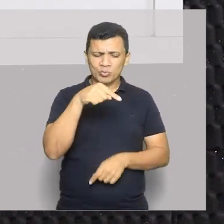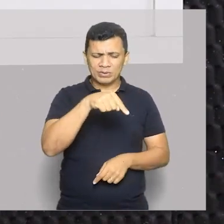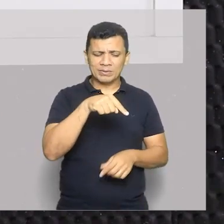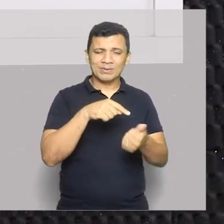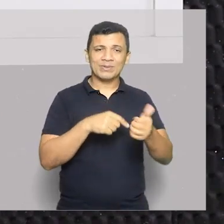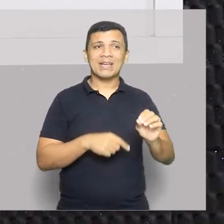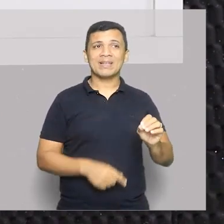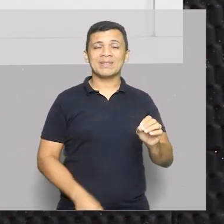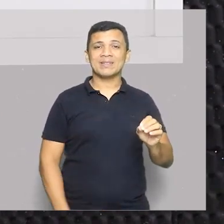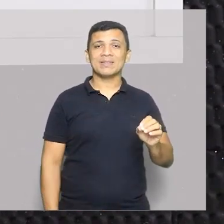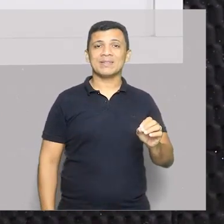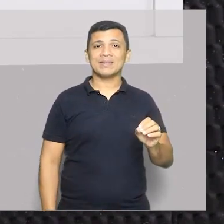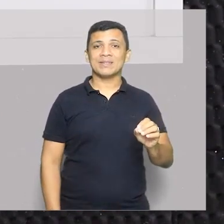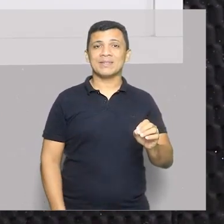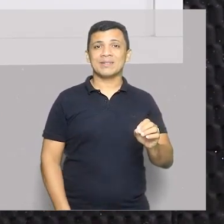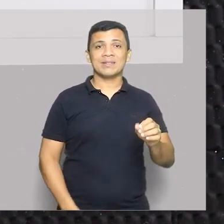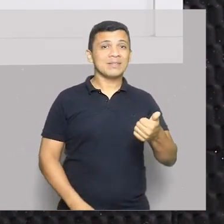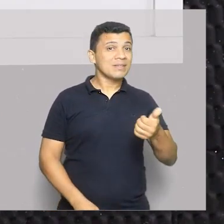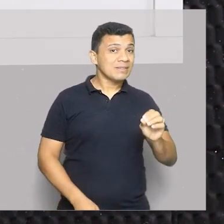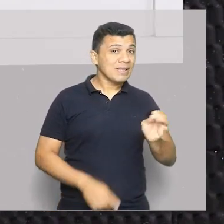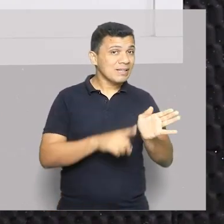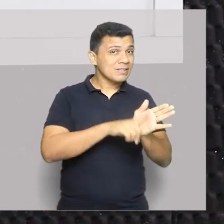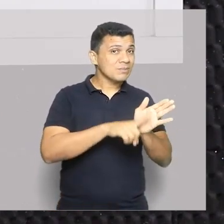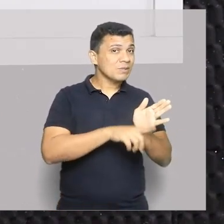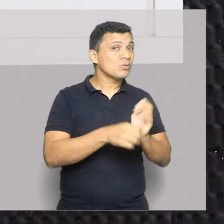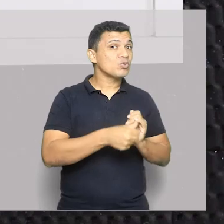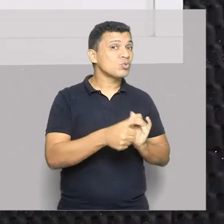ó, N menos 1. Então, 10 menos 1, 9. Ó.